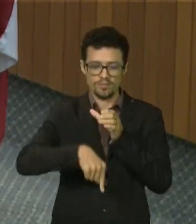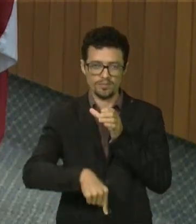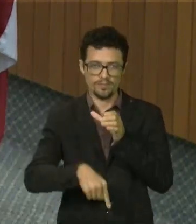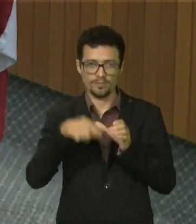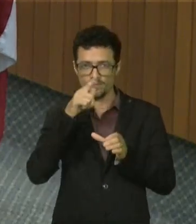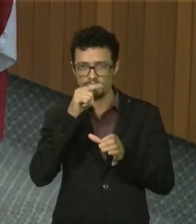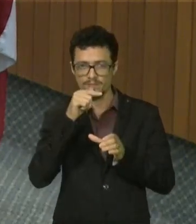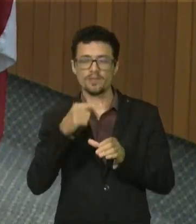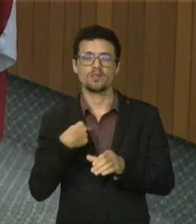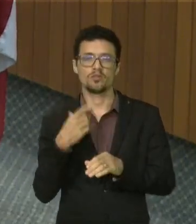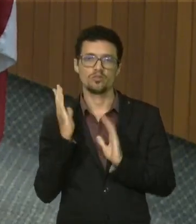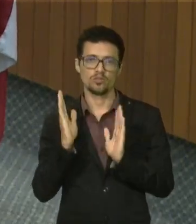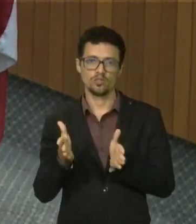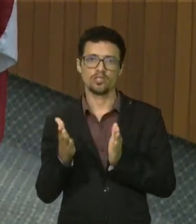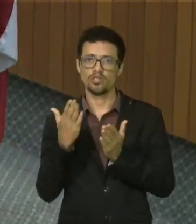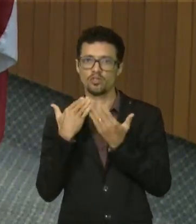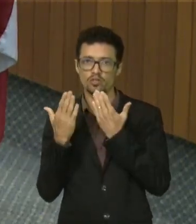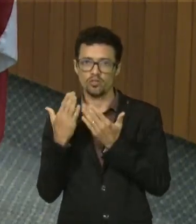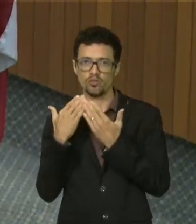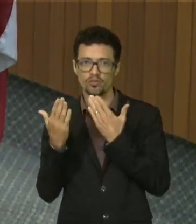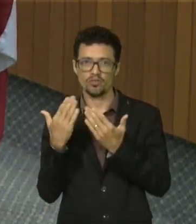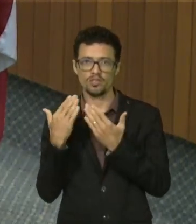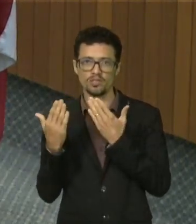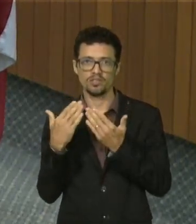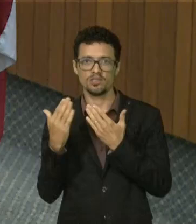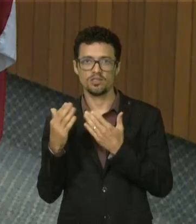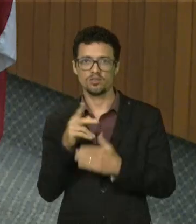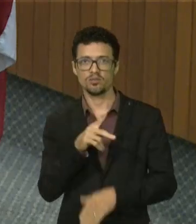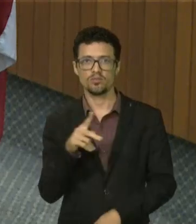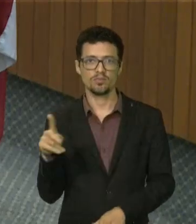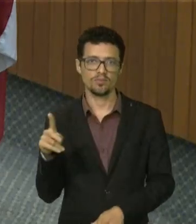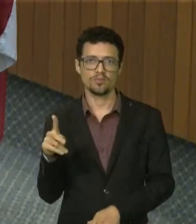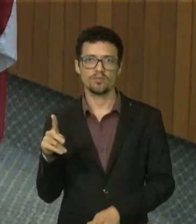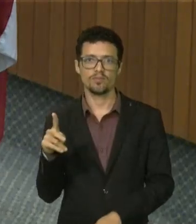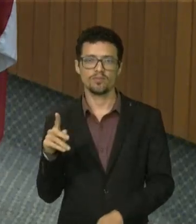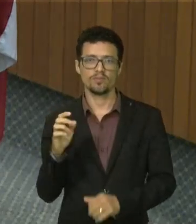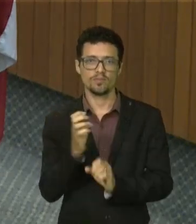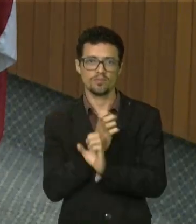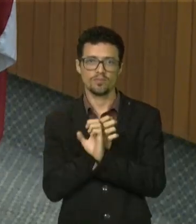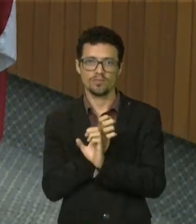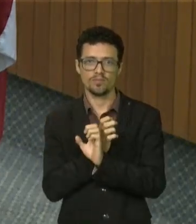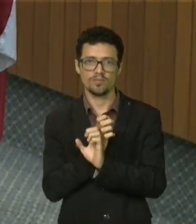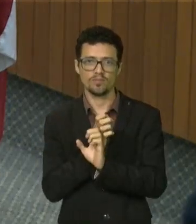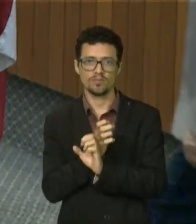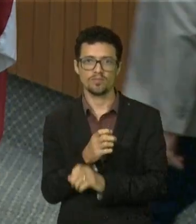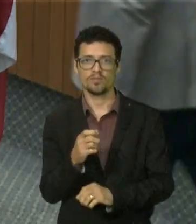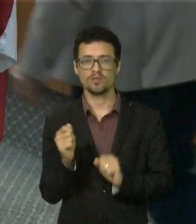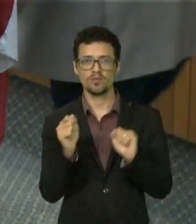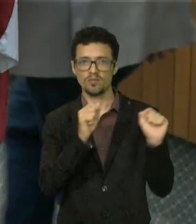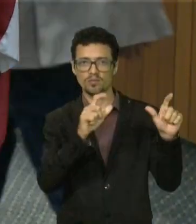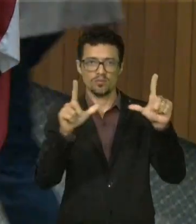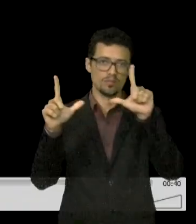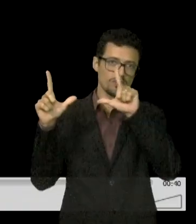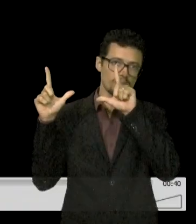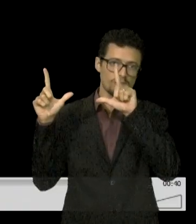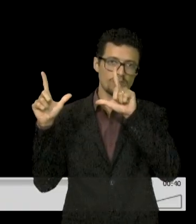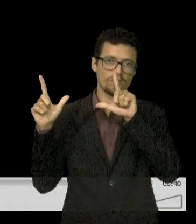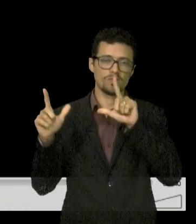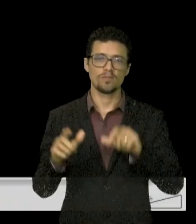com o presidente da CAEMA. Mostra, por favor, a qualidade da água, gente. Coloca aí na tela. Bota para...